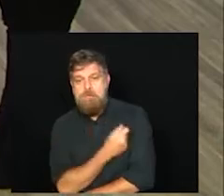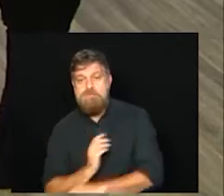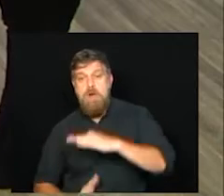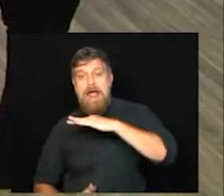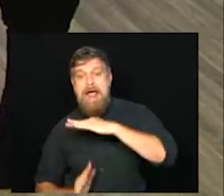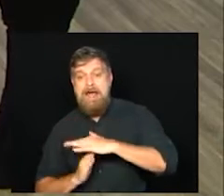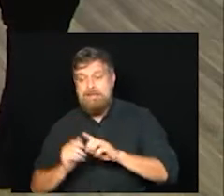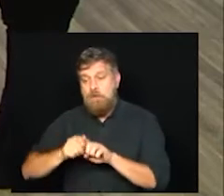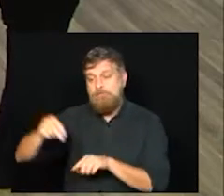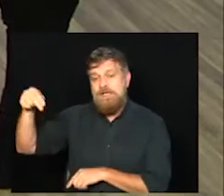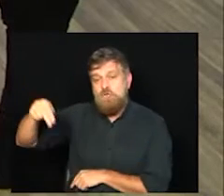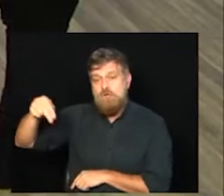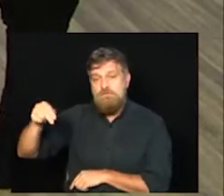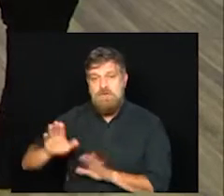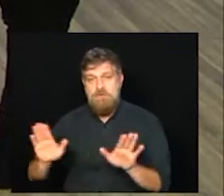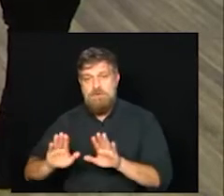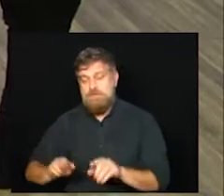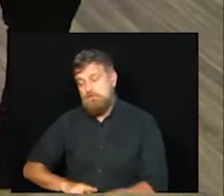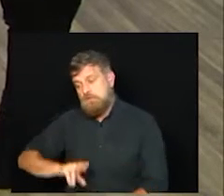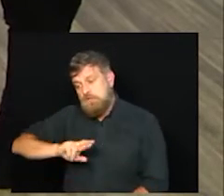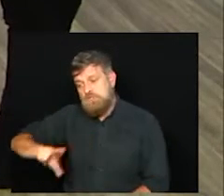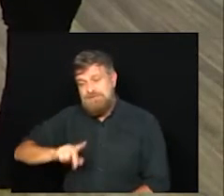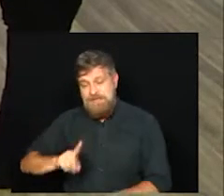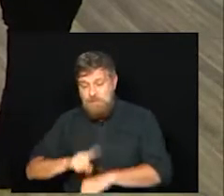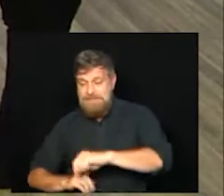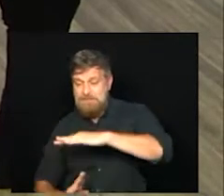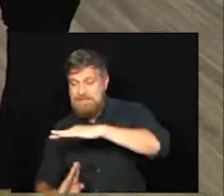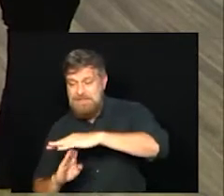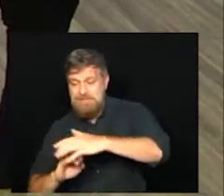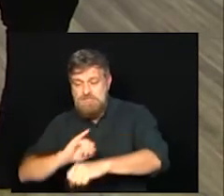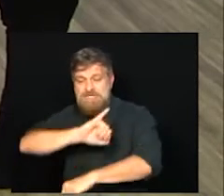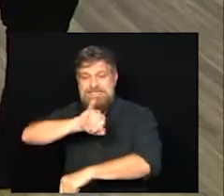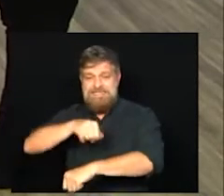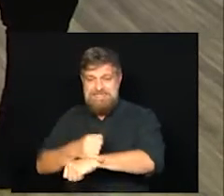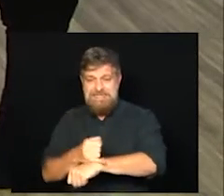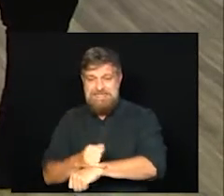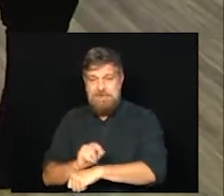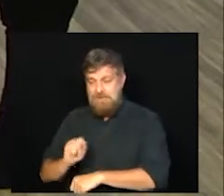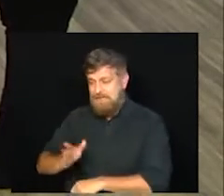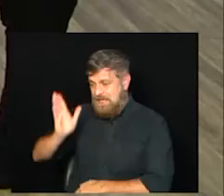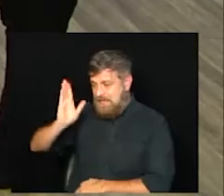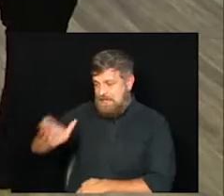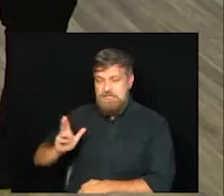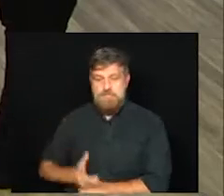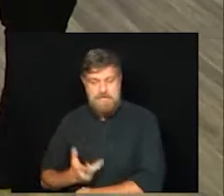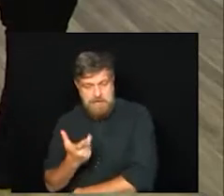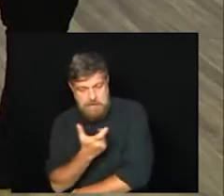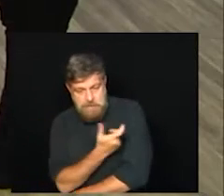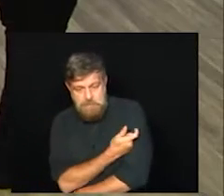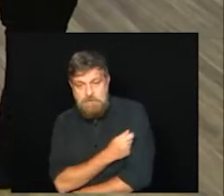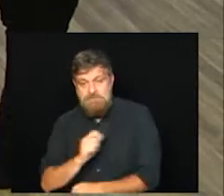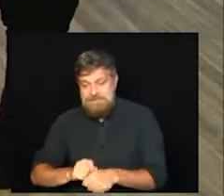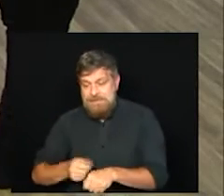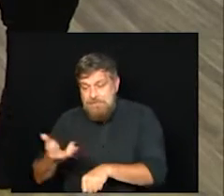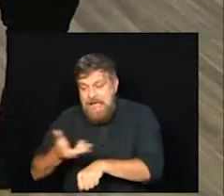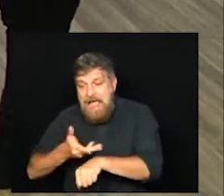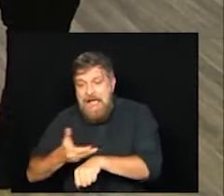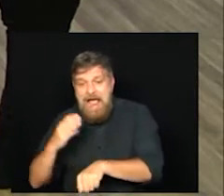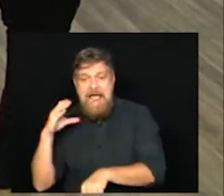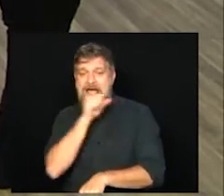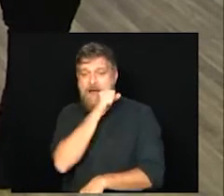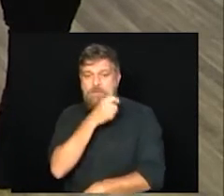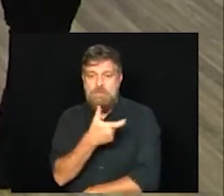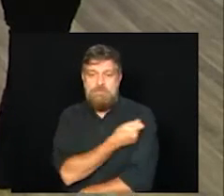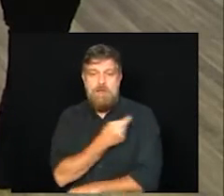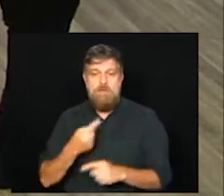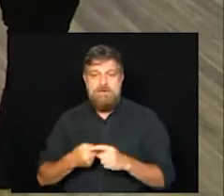ao contrário de janeiro, e que é o previsto para quem tomou já a primeira dose. Fazer essa antecipação, então. E por quê? Natal